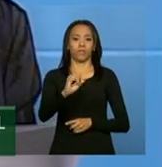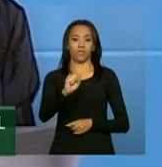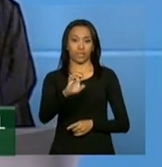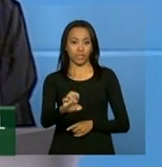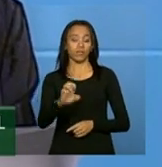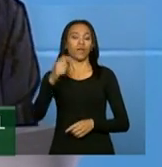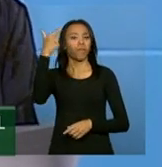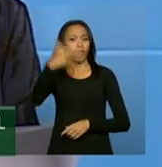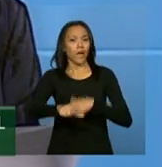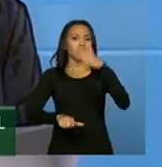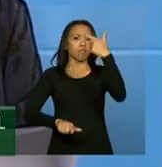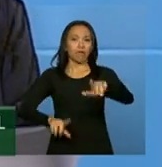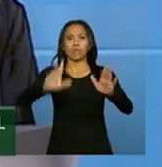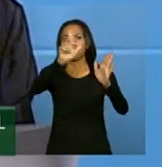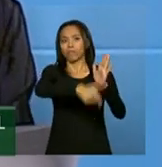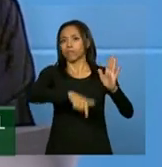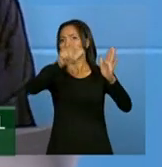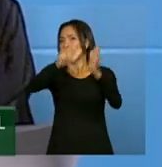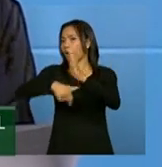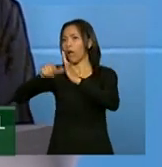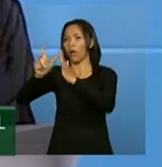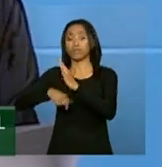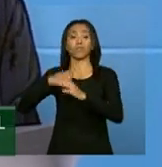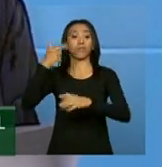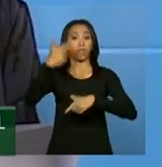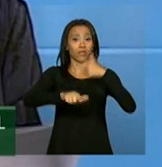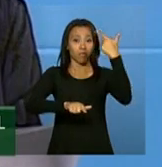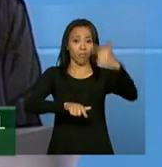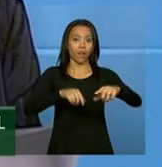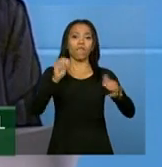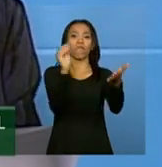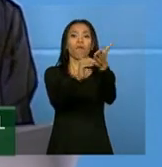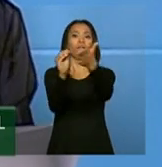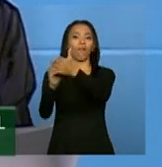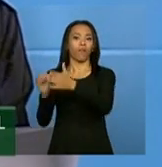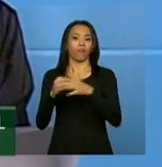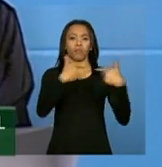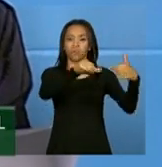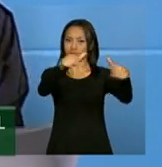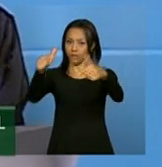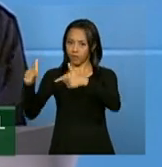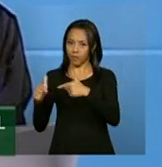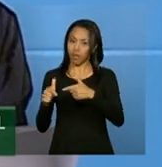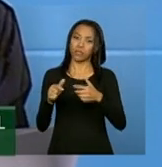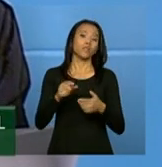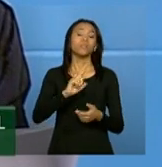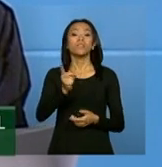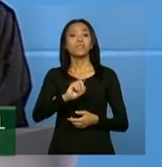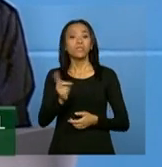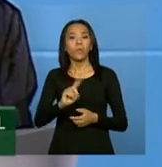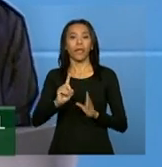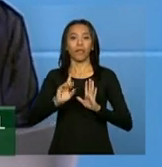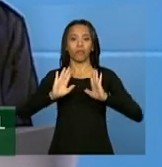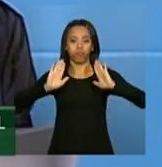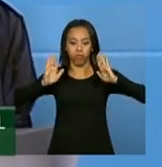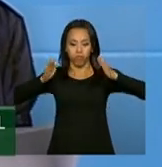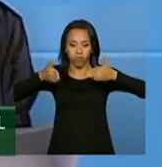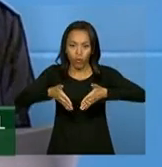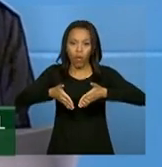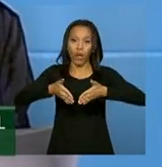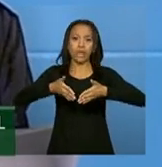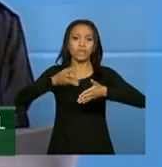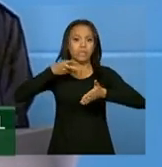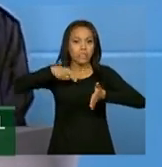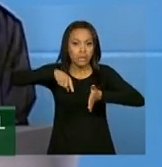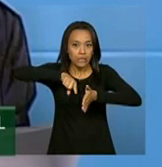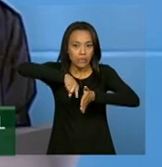a mais estagnação, a mais desemprego. A saída da crise não pode ser se afundar na própria crise. Nós temos que sair